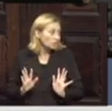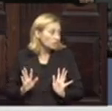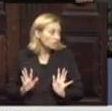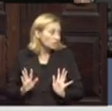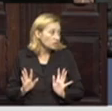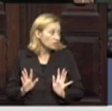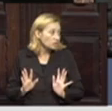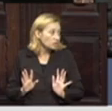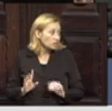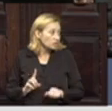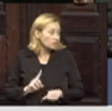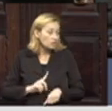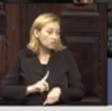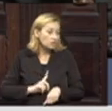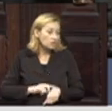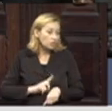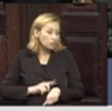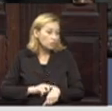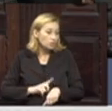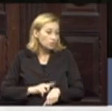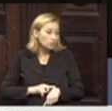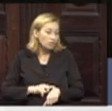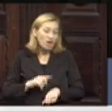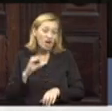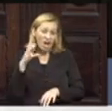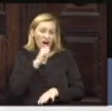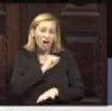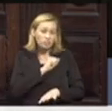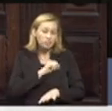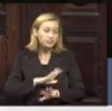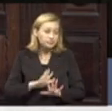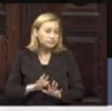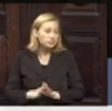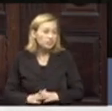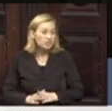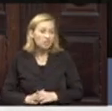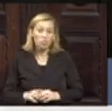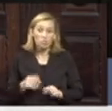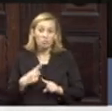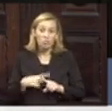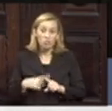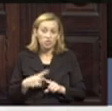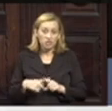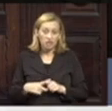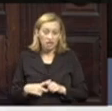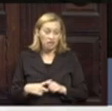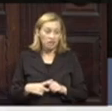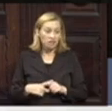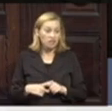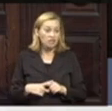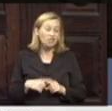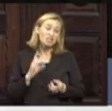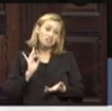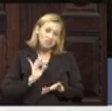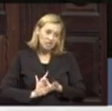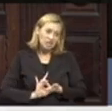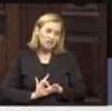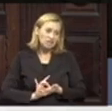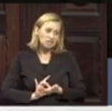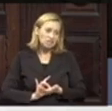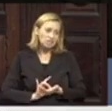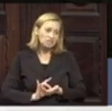Bom, nós temos que se inscrever aqui 13 horas para fazer discurso após a ordem do dia. Mas, senhor